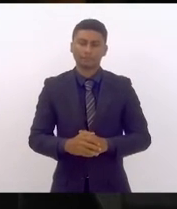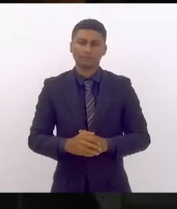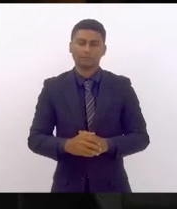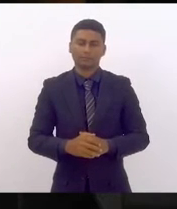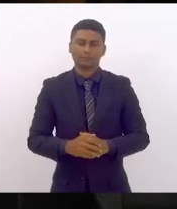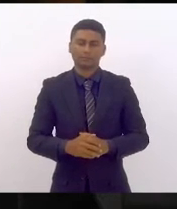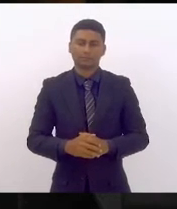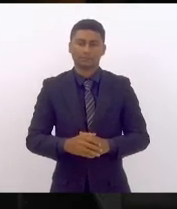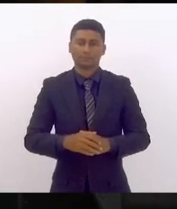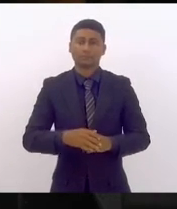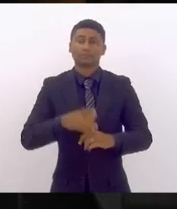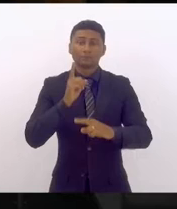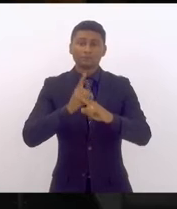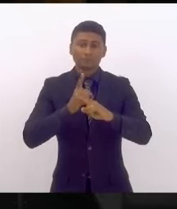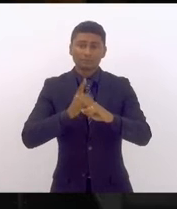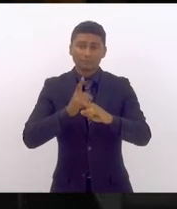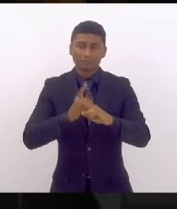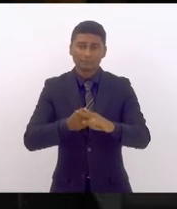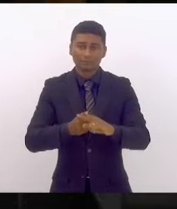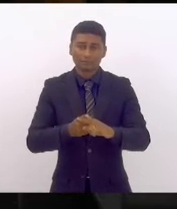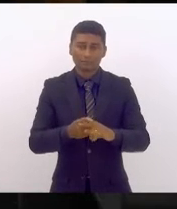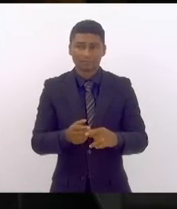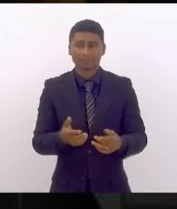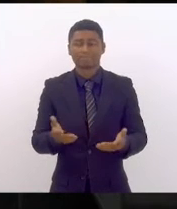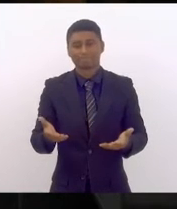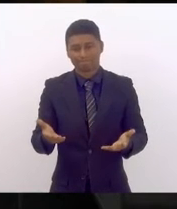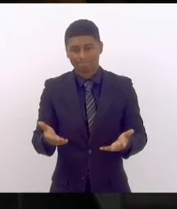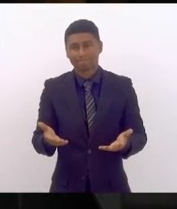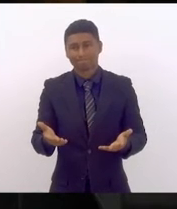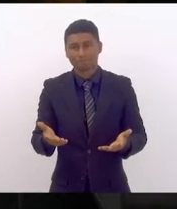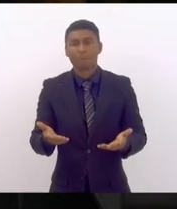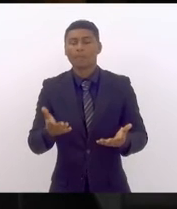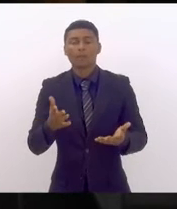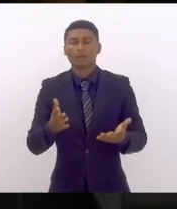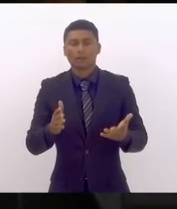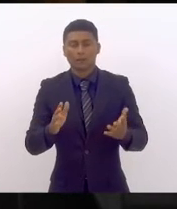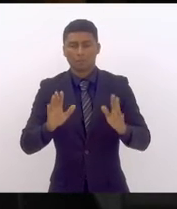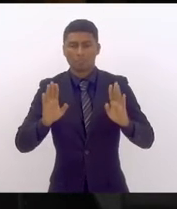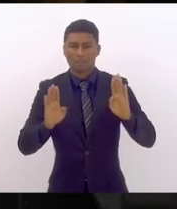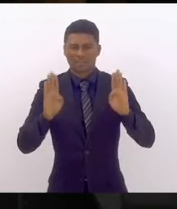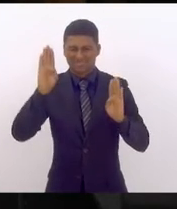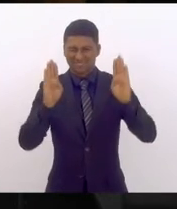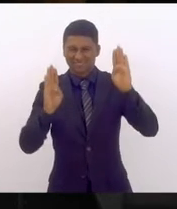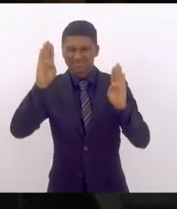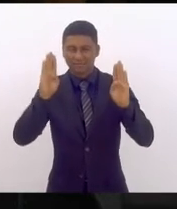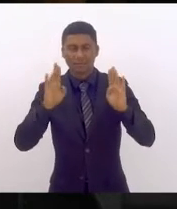a campanha já é algo bastante difícil duro